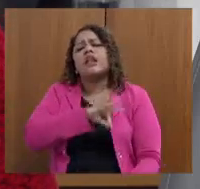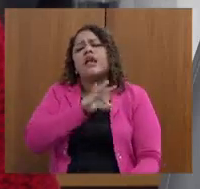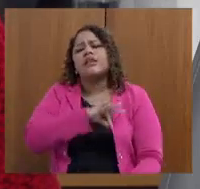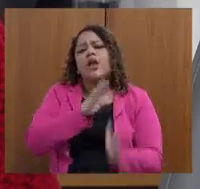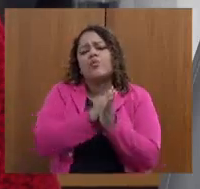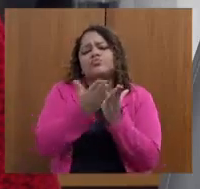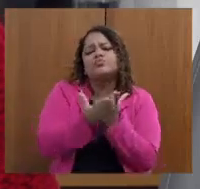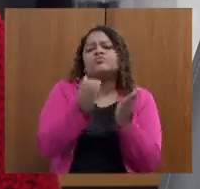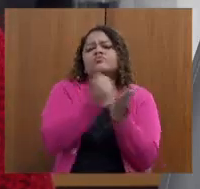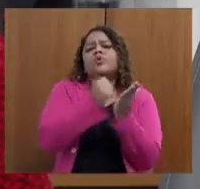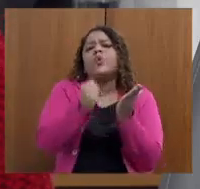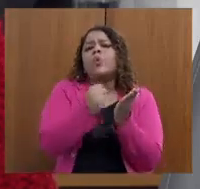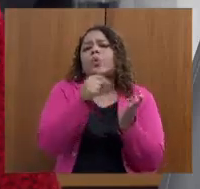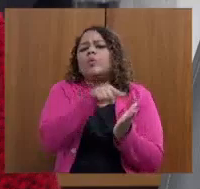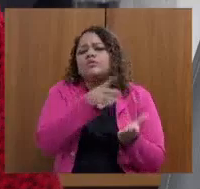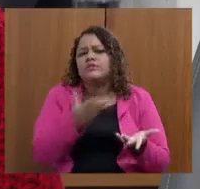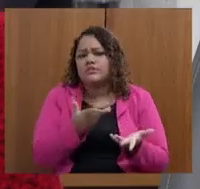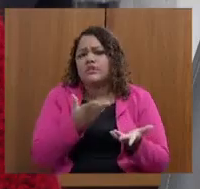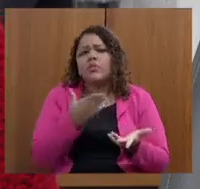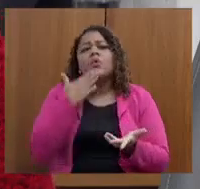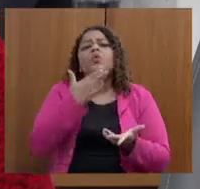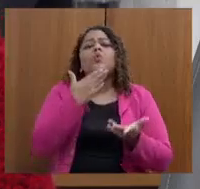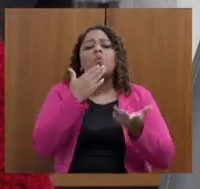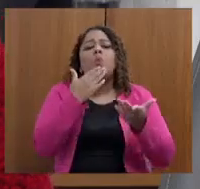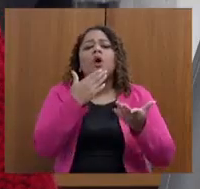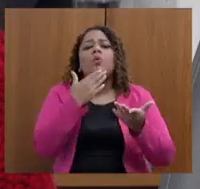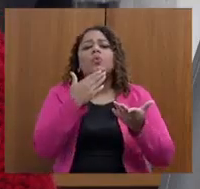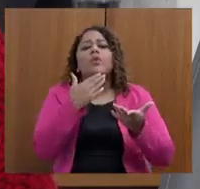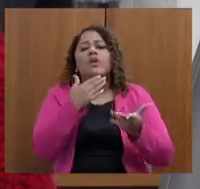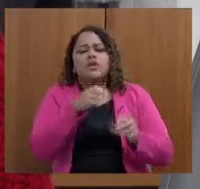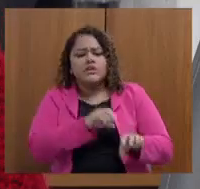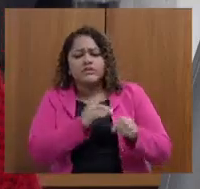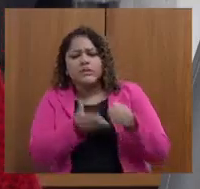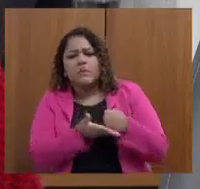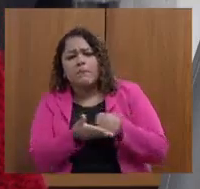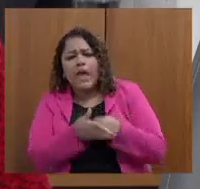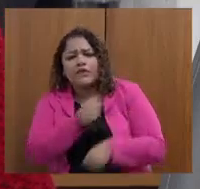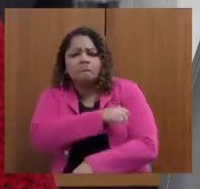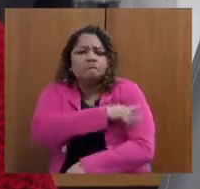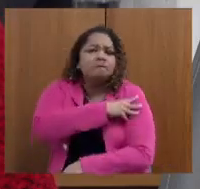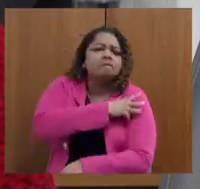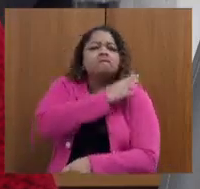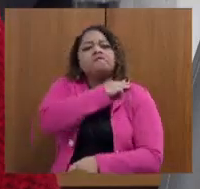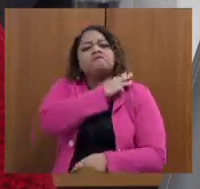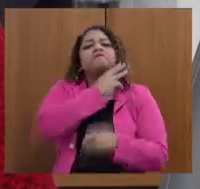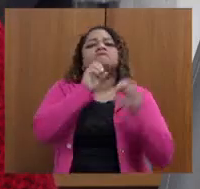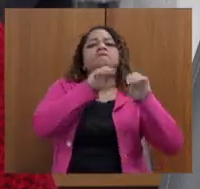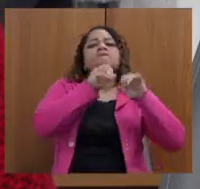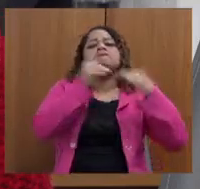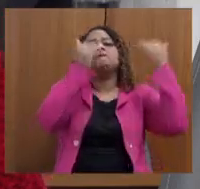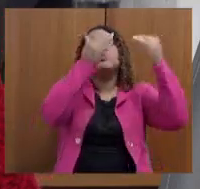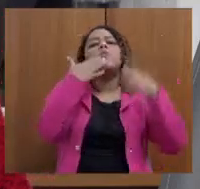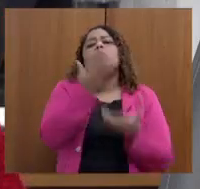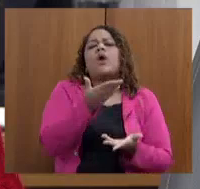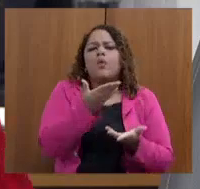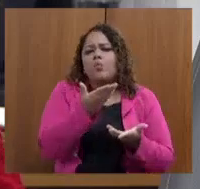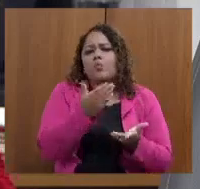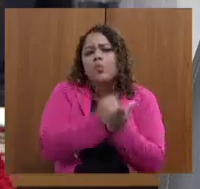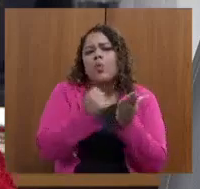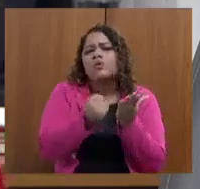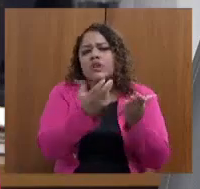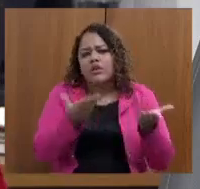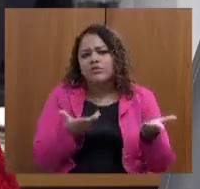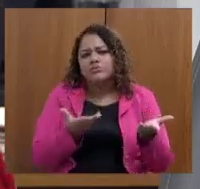contratações né E qual é o nível de escolaridade dessas contratações geradas localmente não é aí